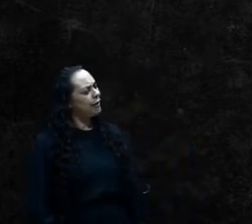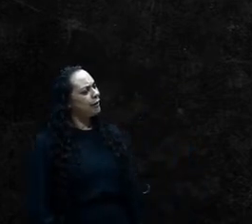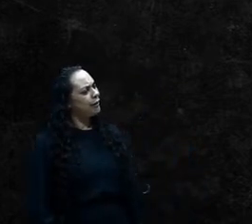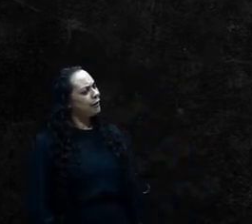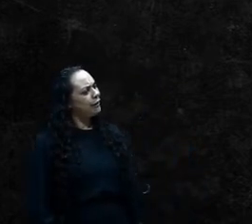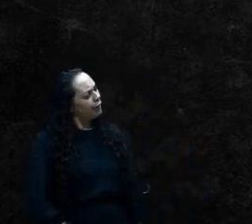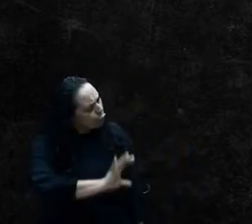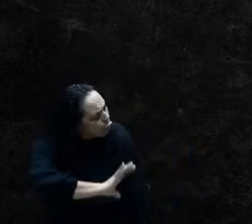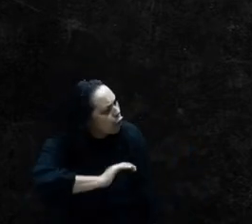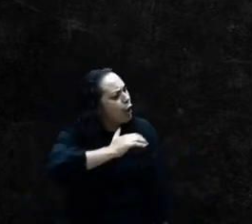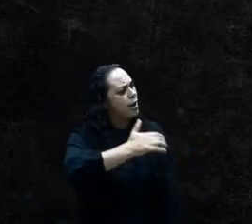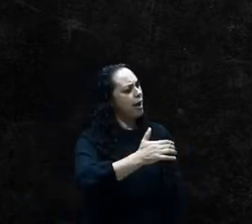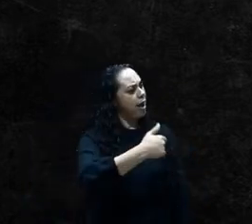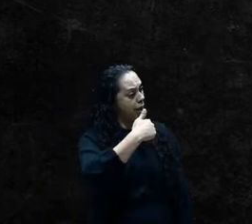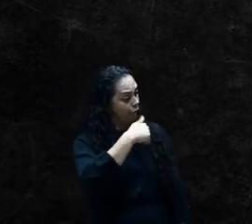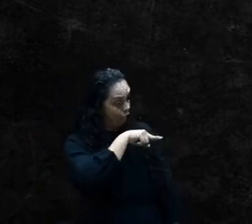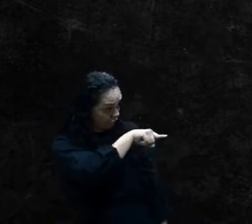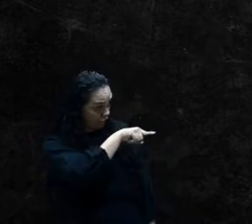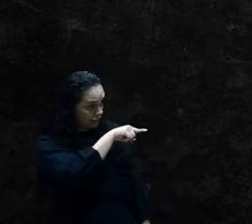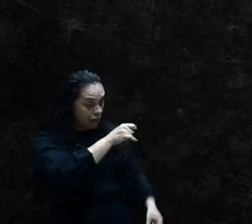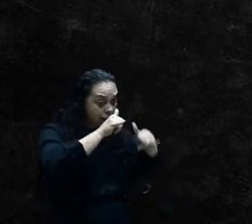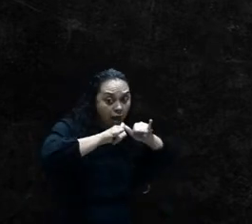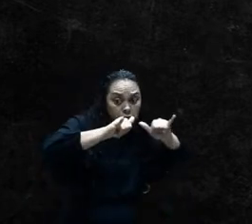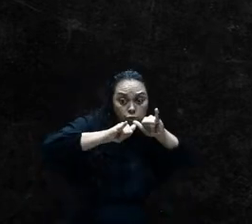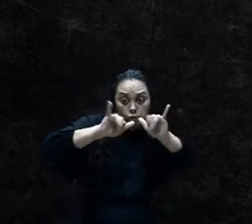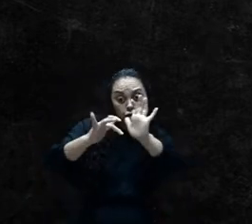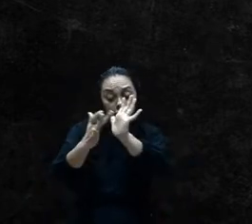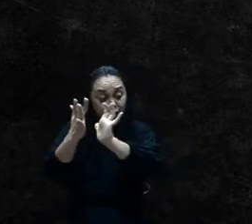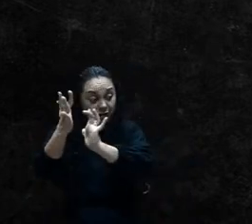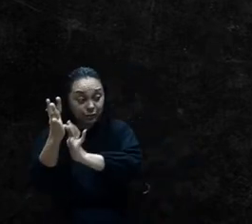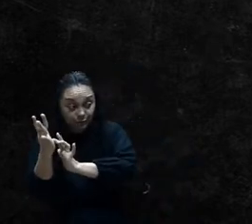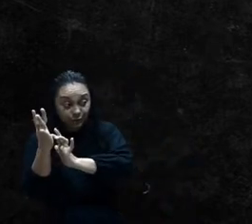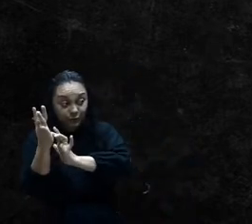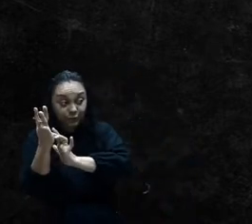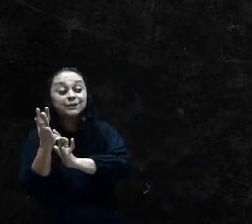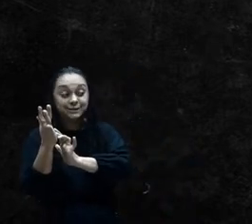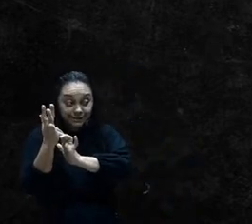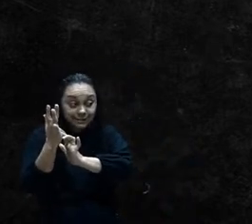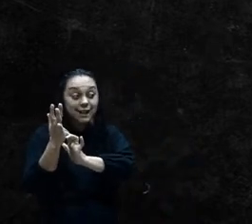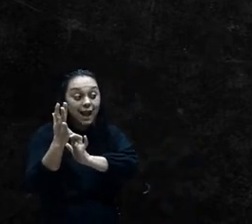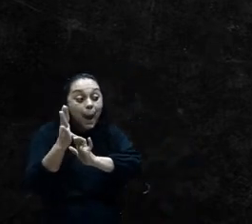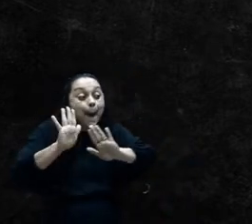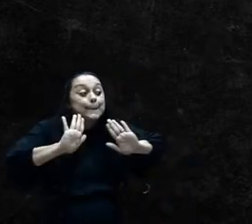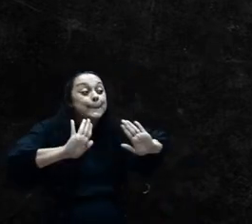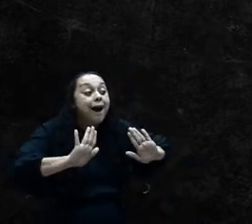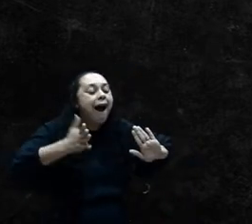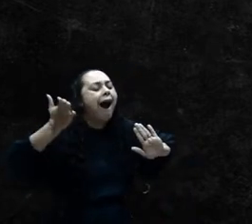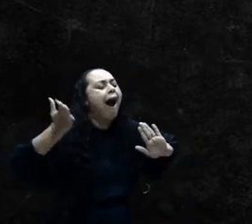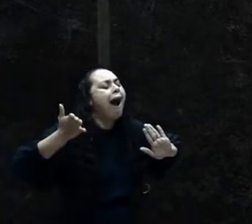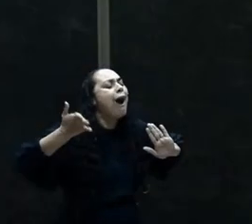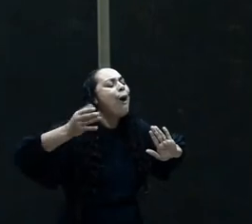testemunho a meu respeito em Jerusalém é necessário que você também testemunhe